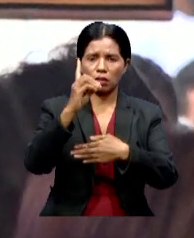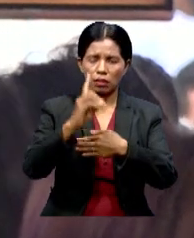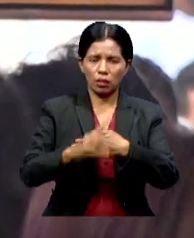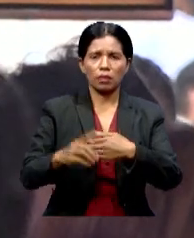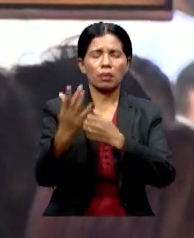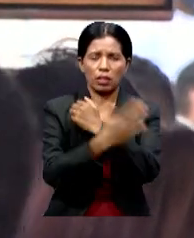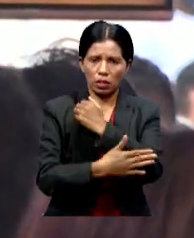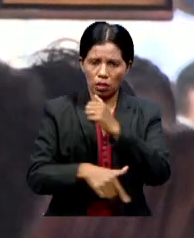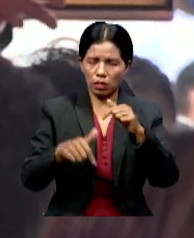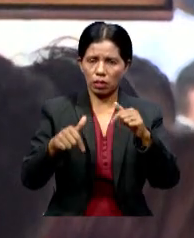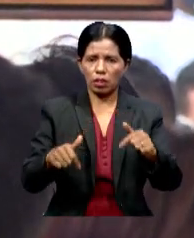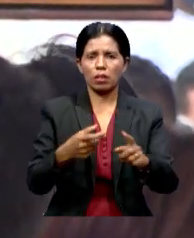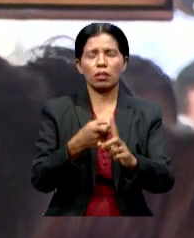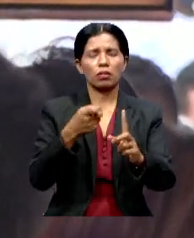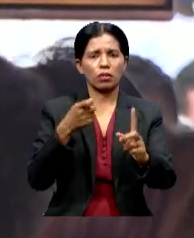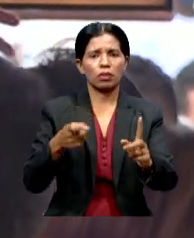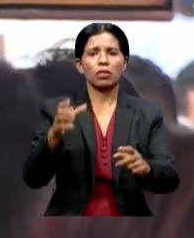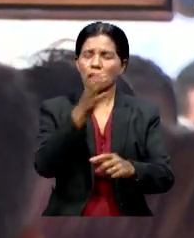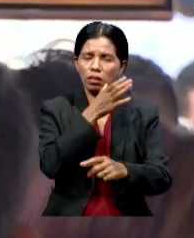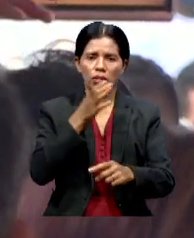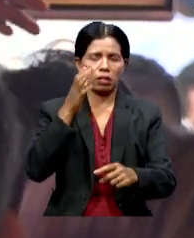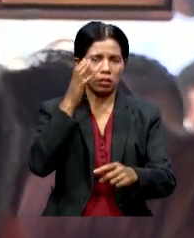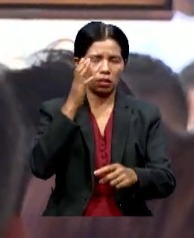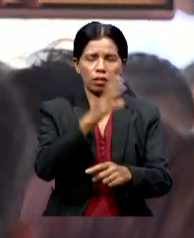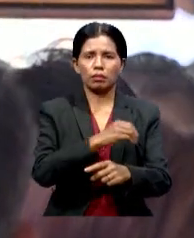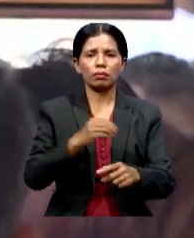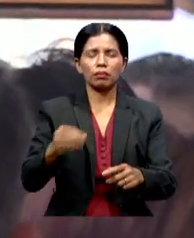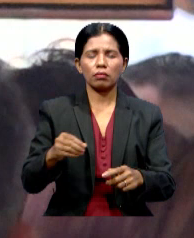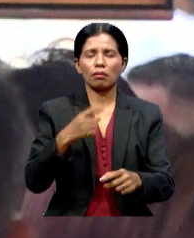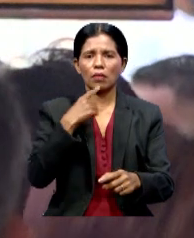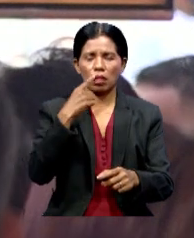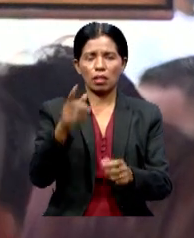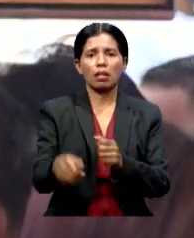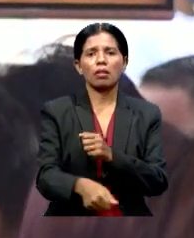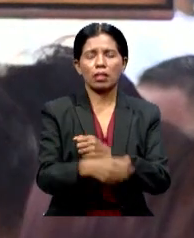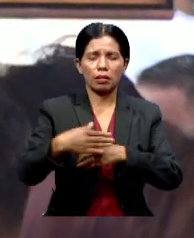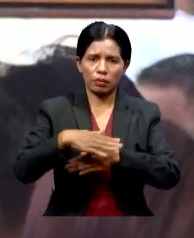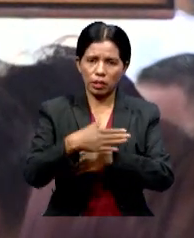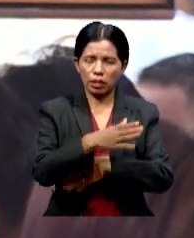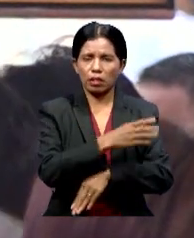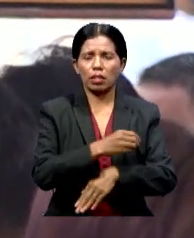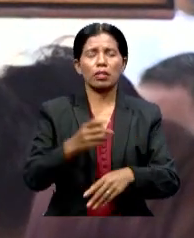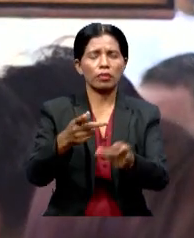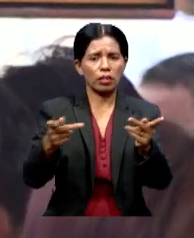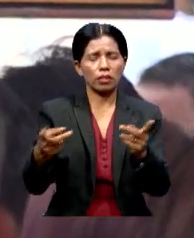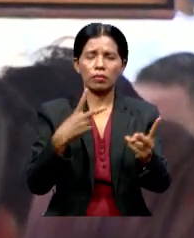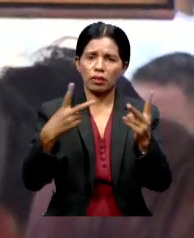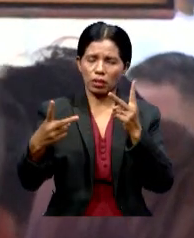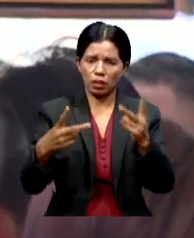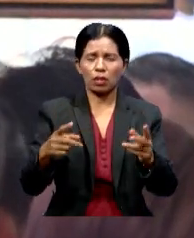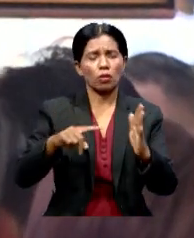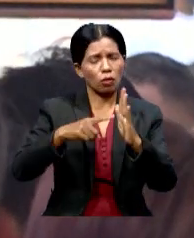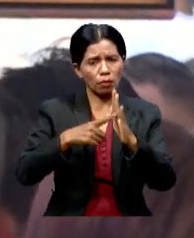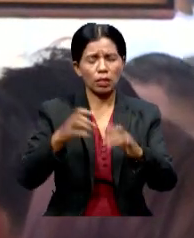nação niana. Liu-se a agricultura, pesca, pecuária, turismo, no atuagu, ou indústrias